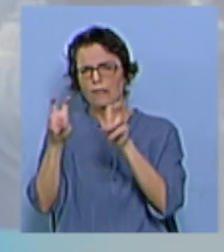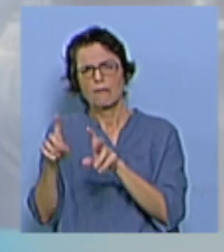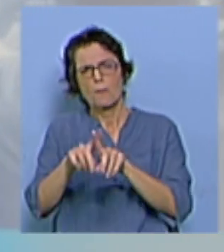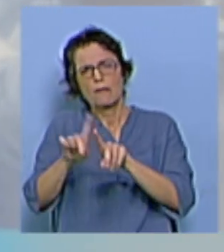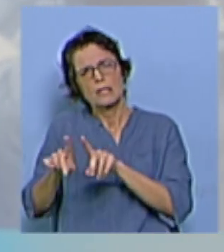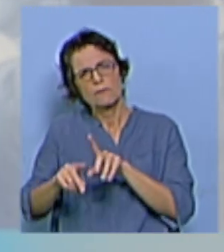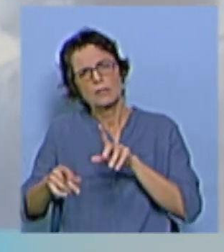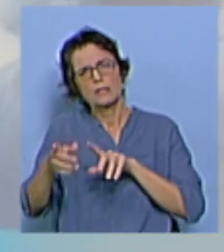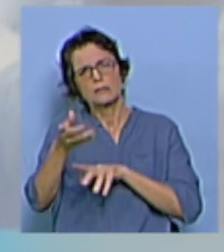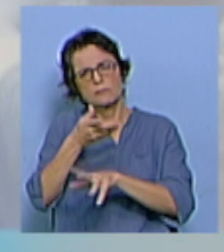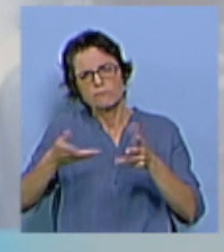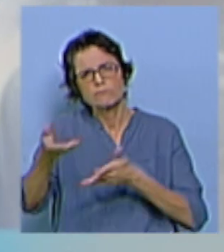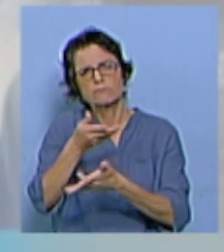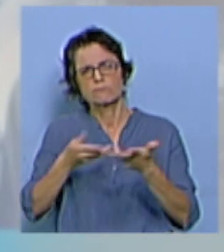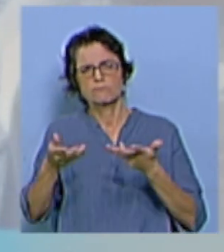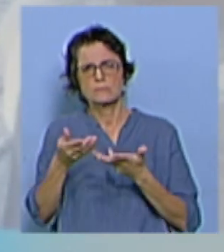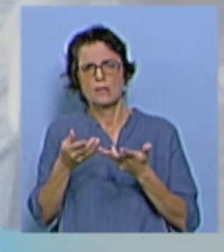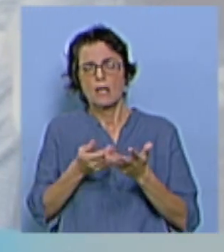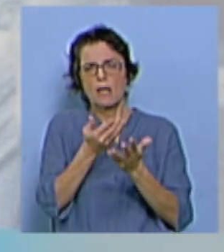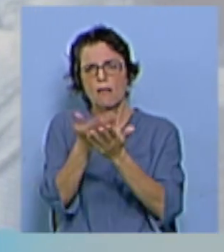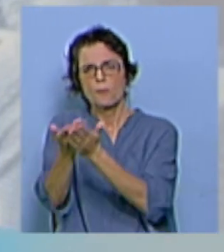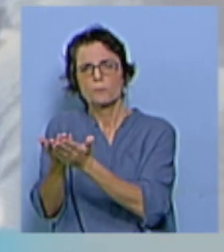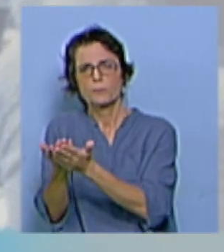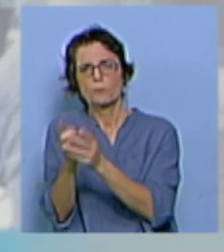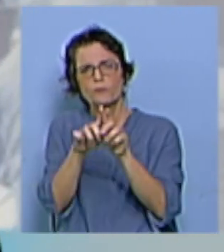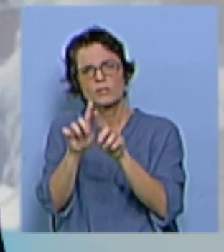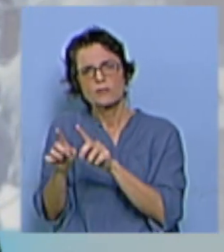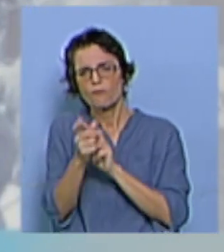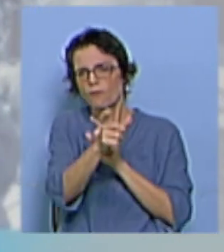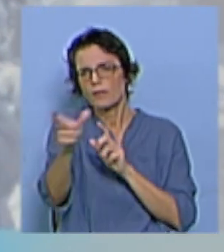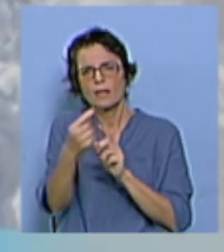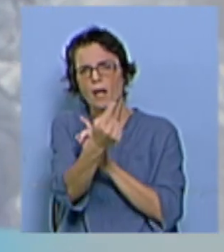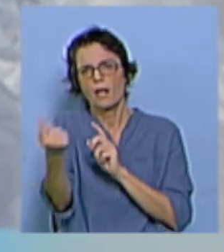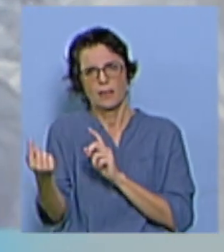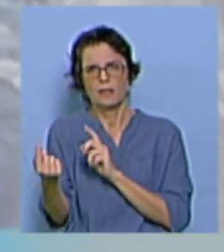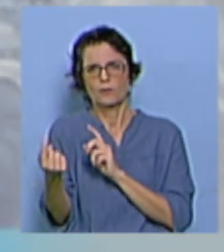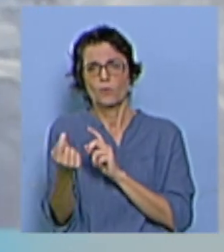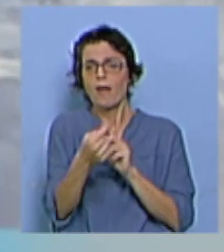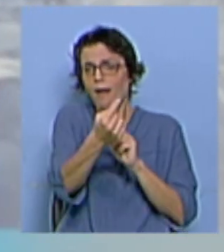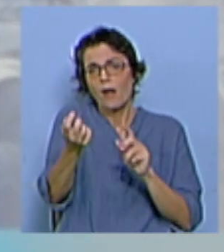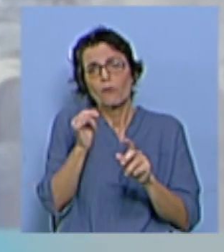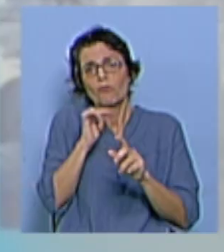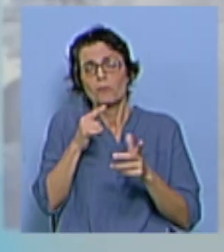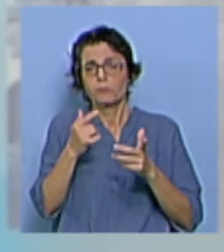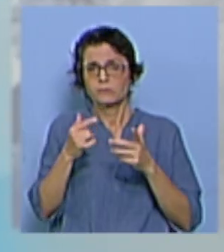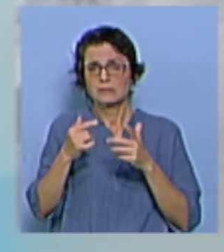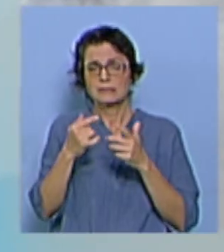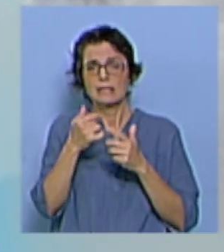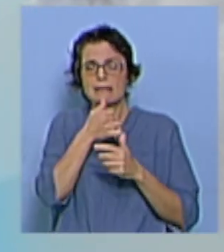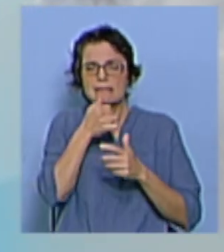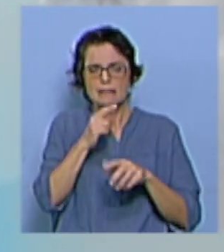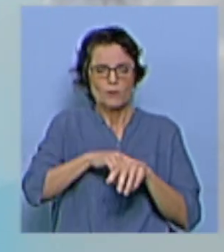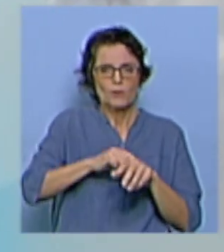para elas próprias fazerem a sua própria caminhada espiritual e escolherem o seu itinerário no horário que lhes era